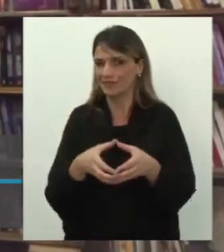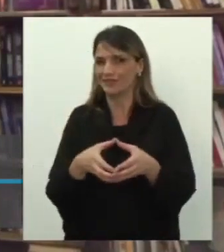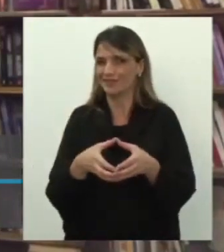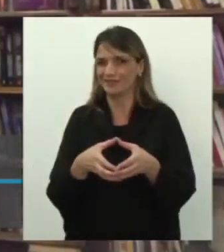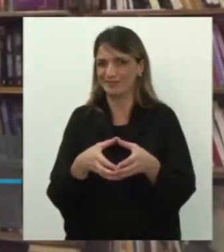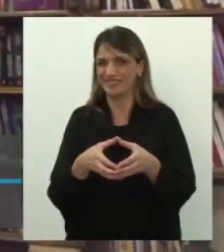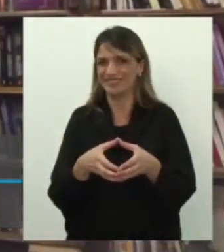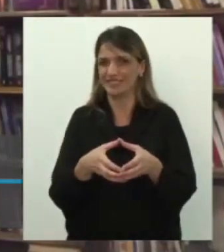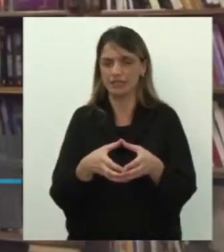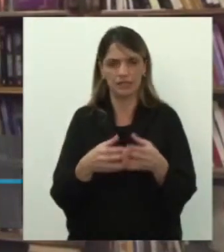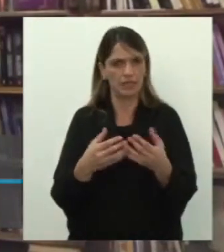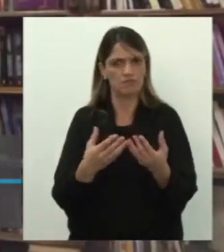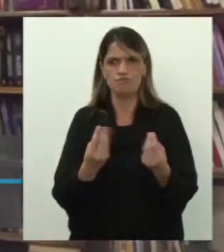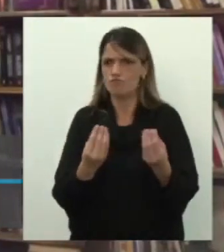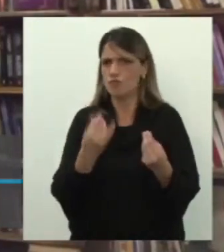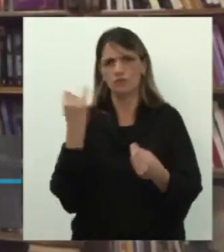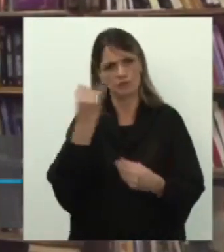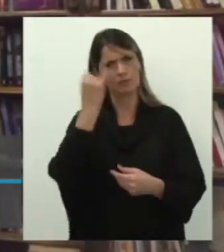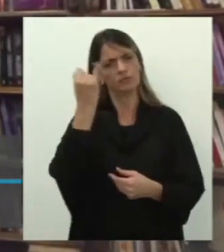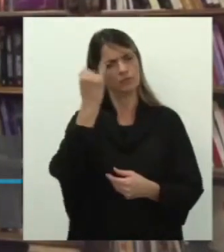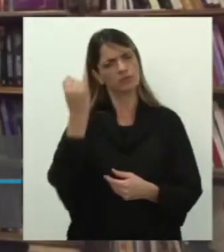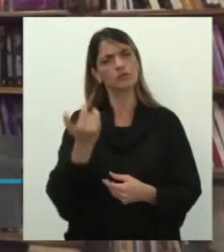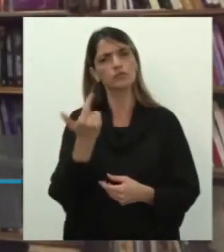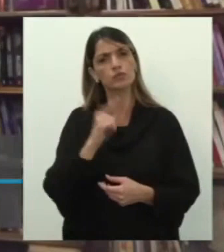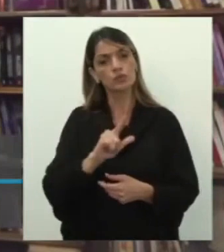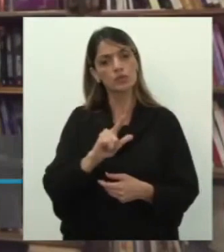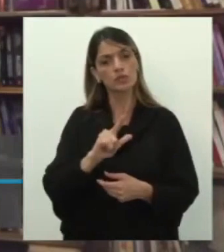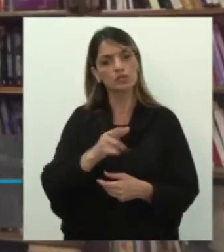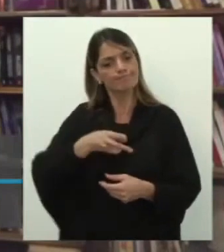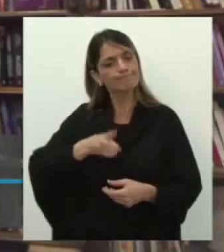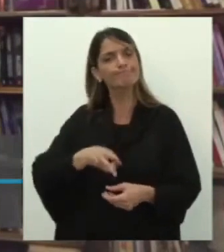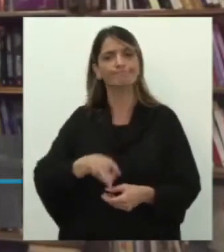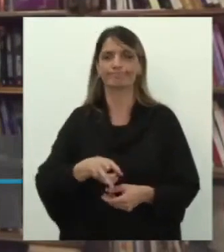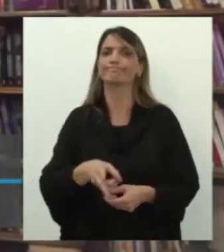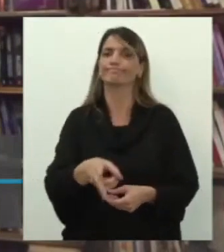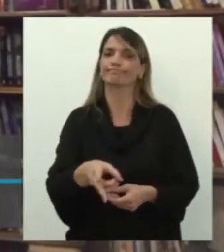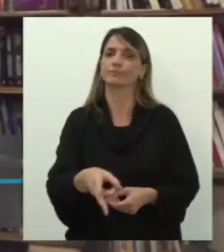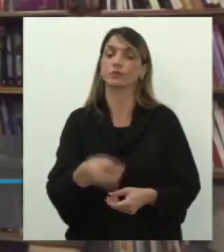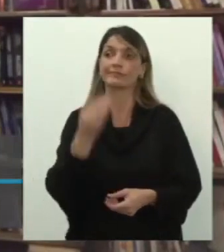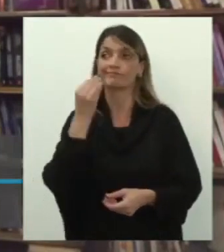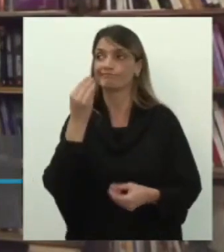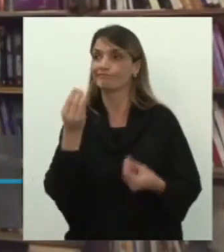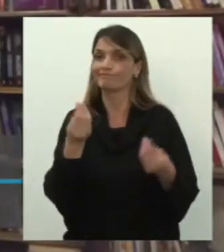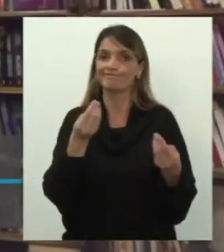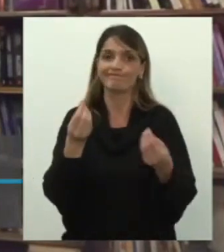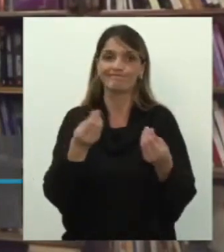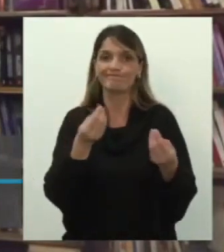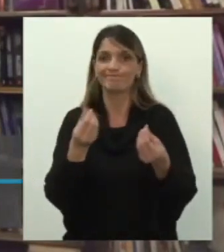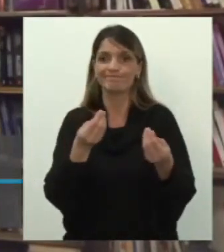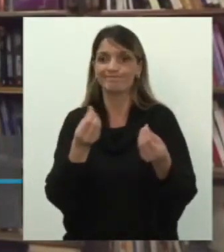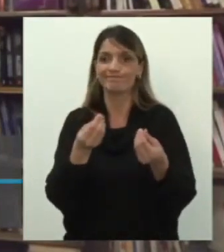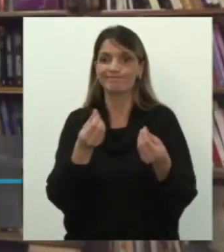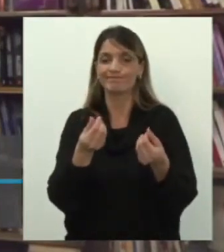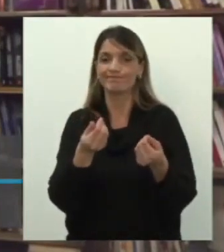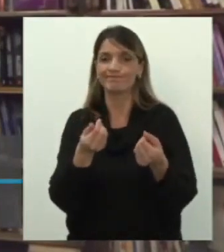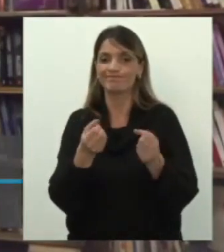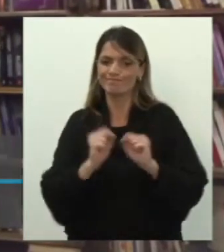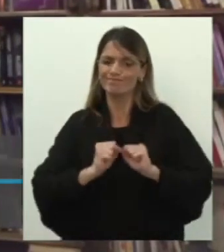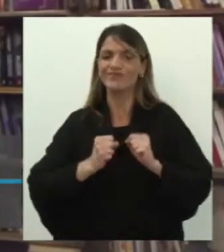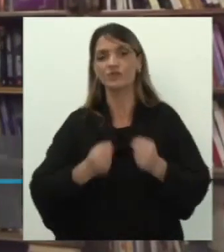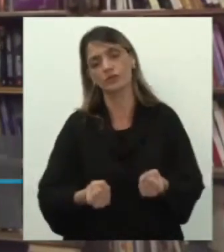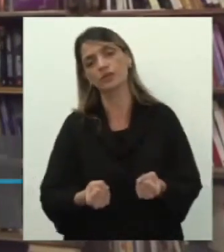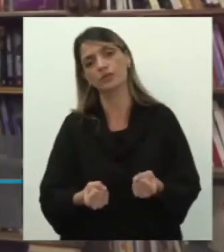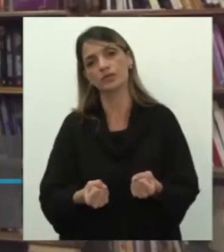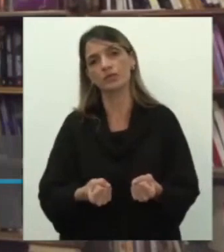foi primordial para que a gente pudesse caminhar e tentar fazer o máximo possível para que desse